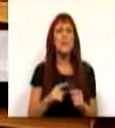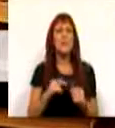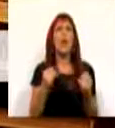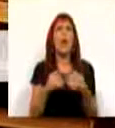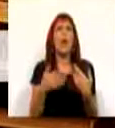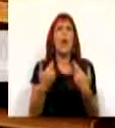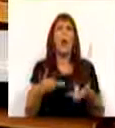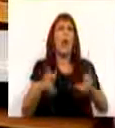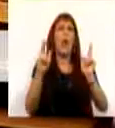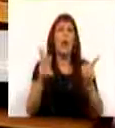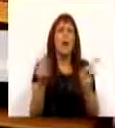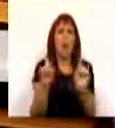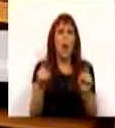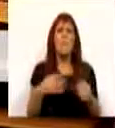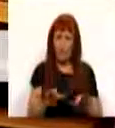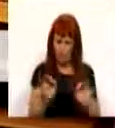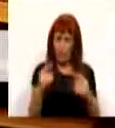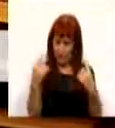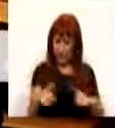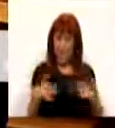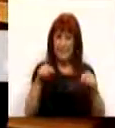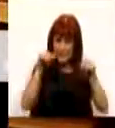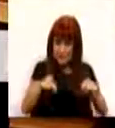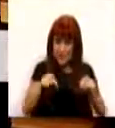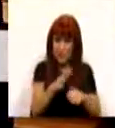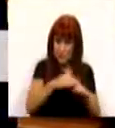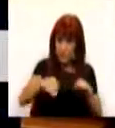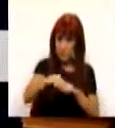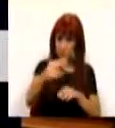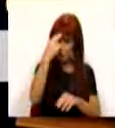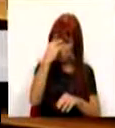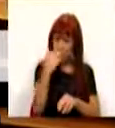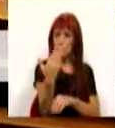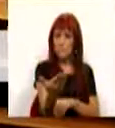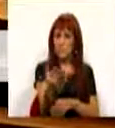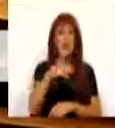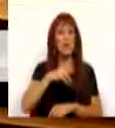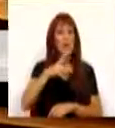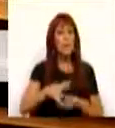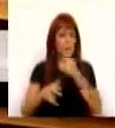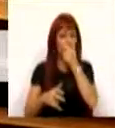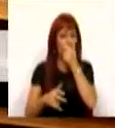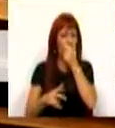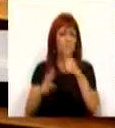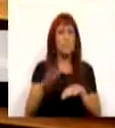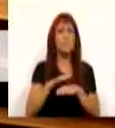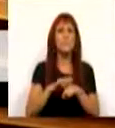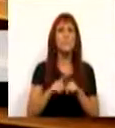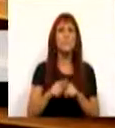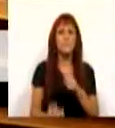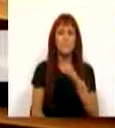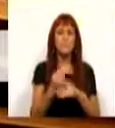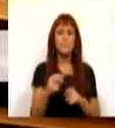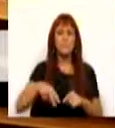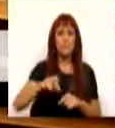incondicionalmente, mas está a favor deste passo histórico. Portugal, membro fundador da NATO,